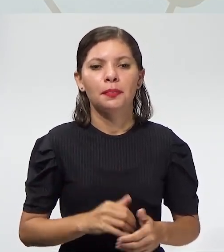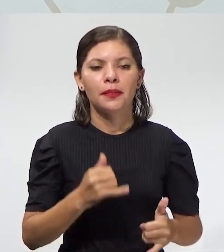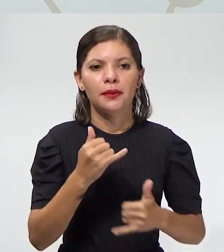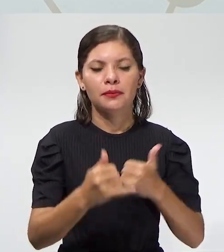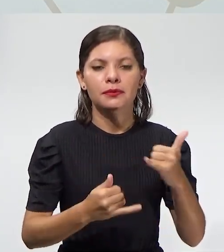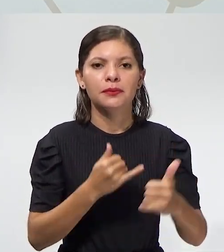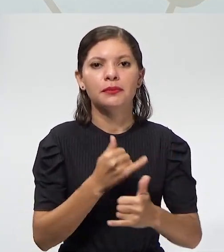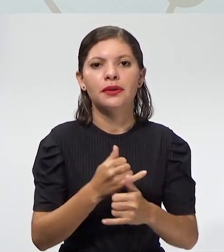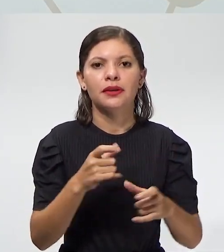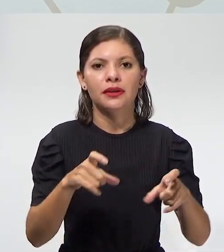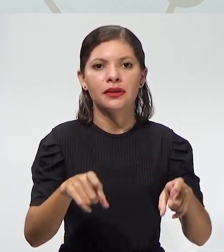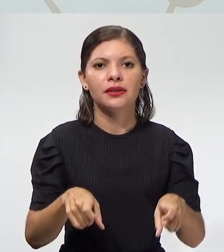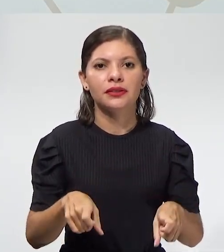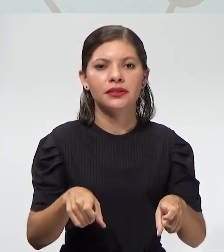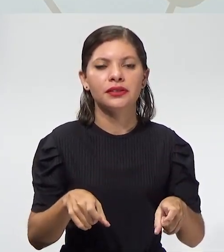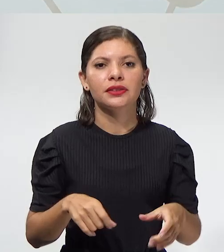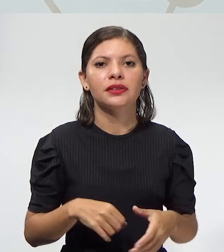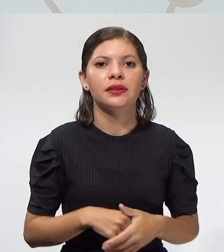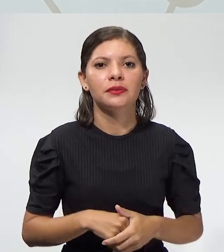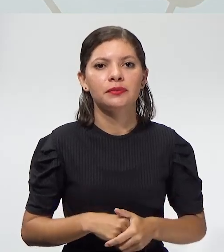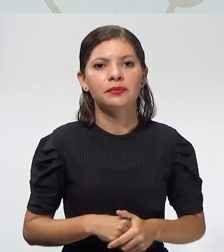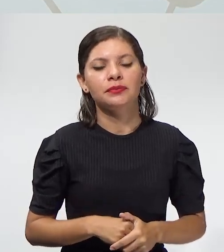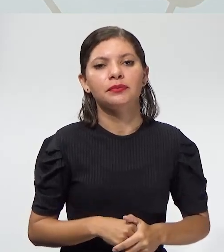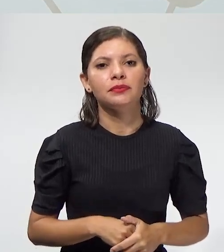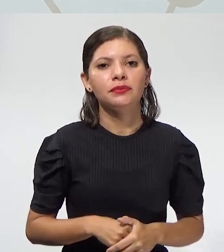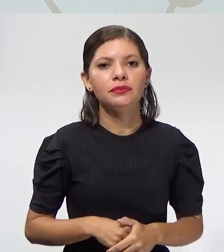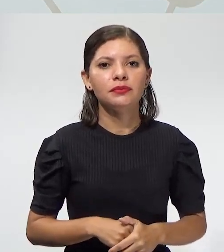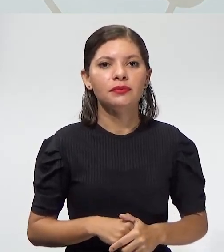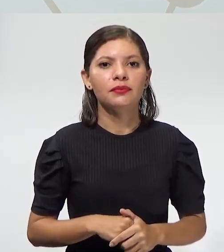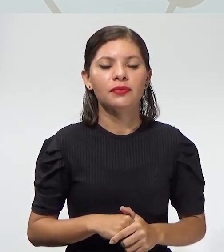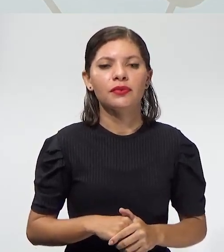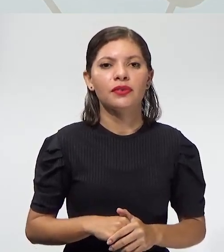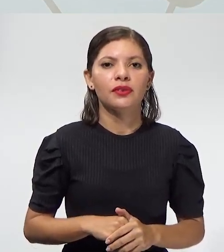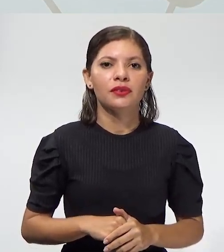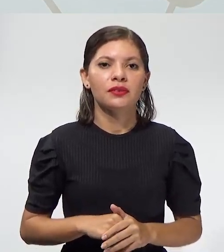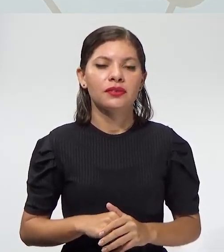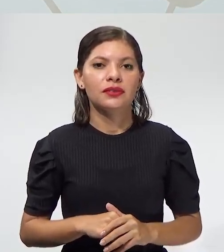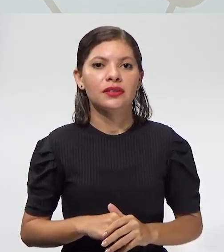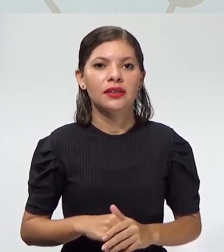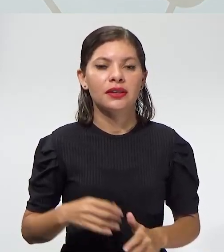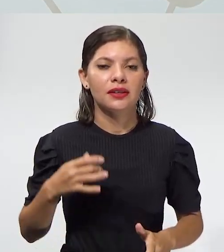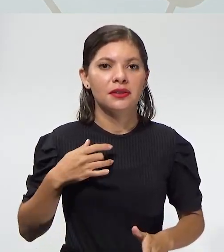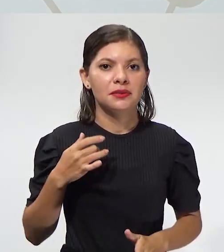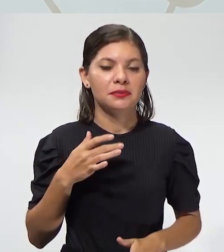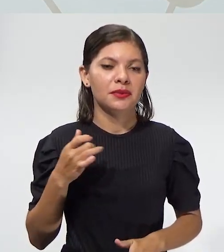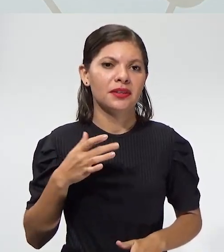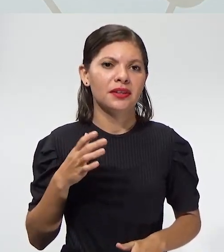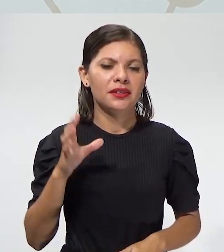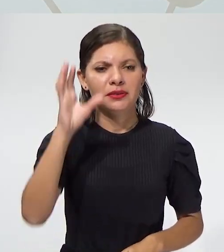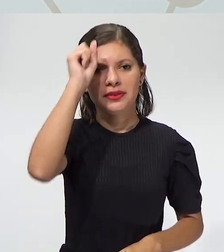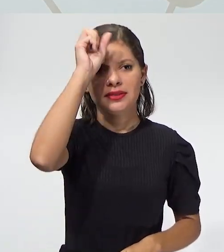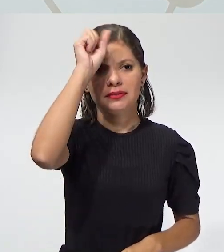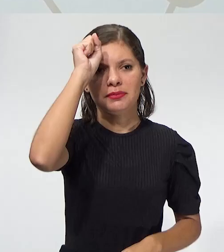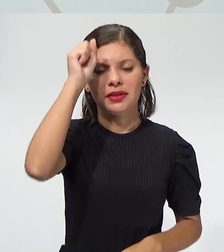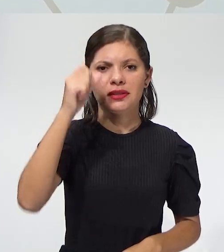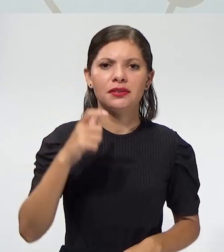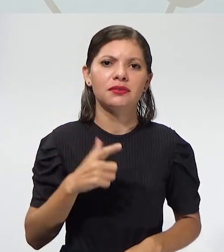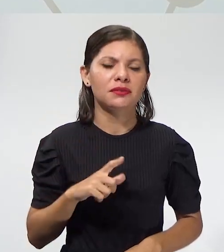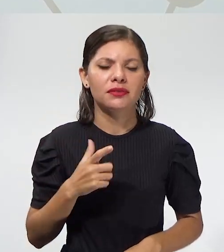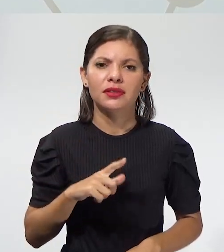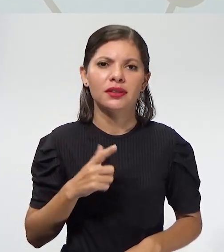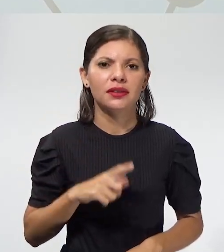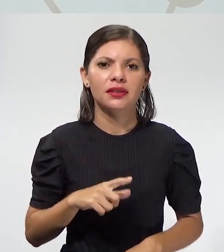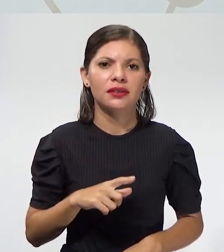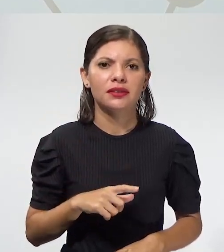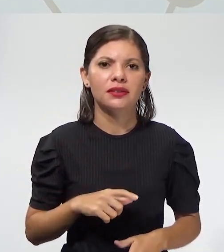da informática, então você tem as áreas específicas e você fica meio, né, com receio ou por falta